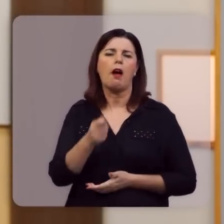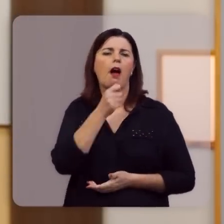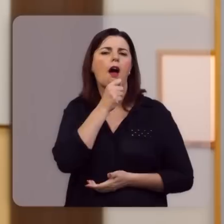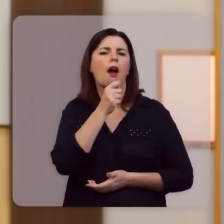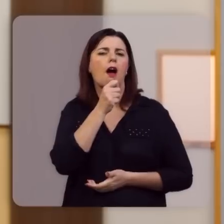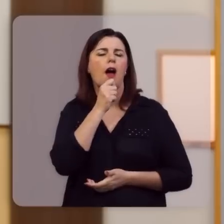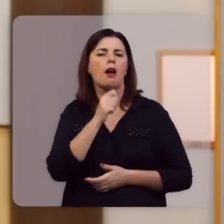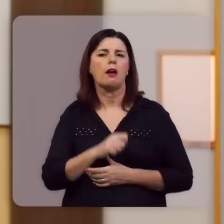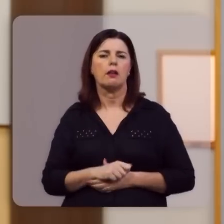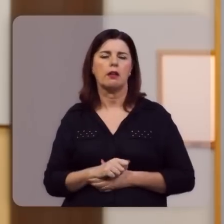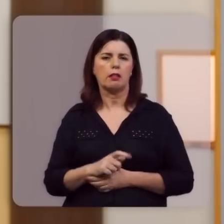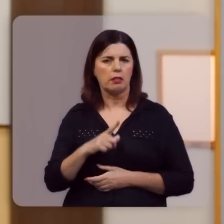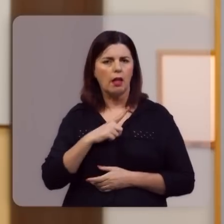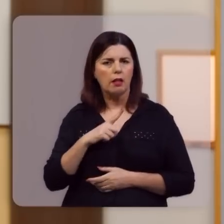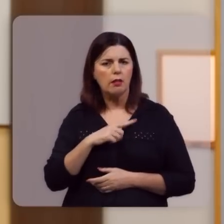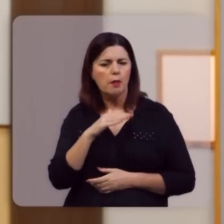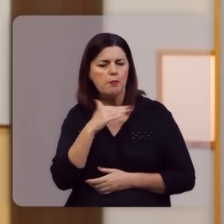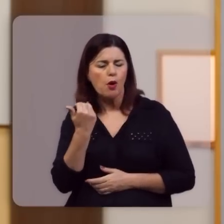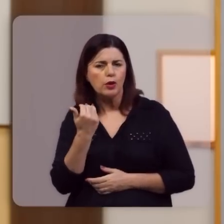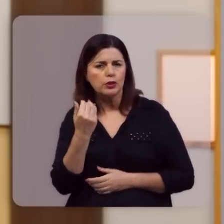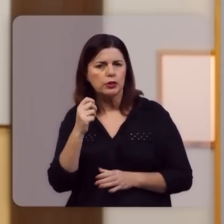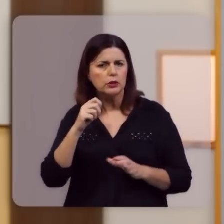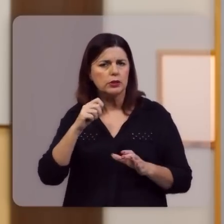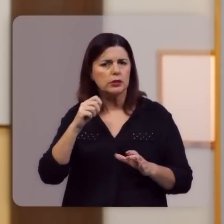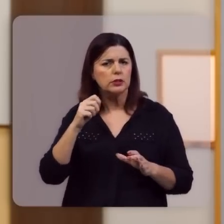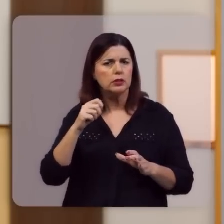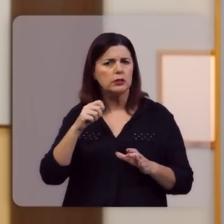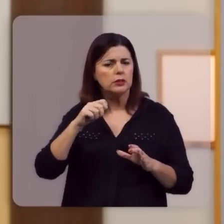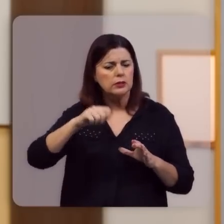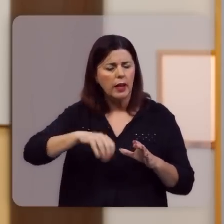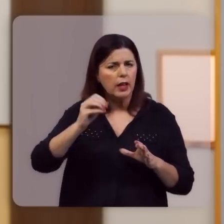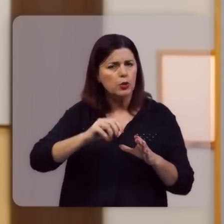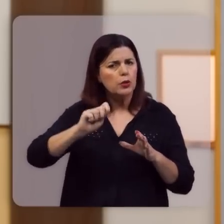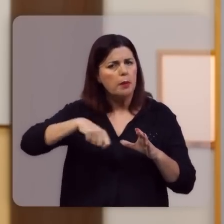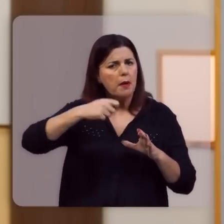ainda tem morte na panela?